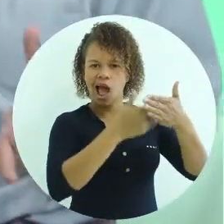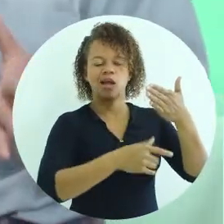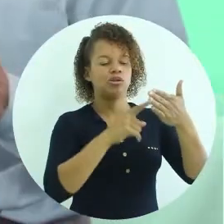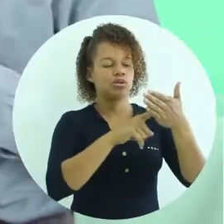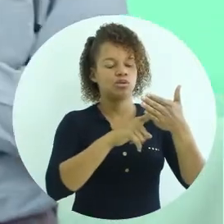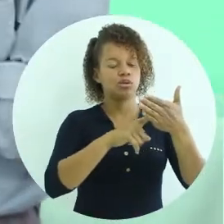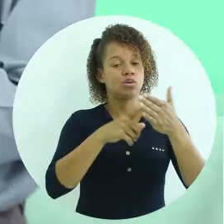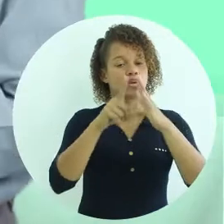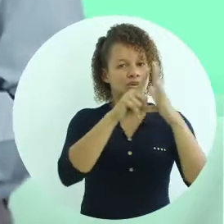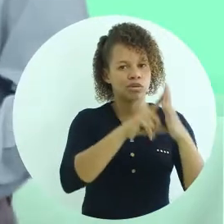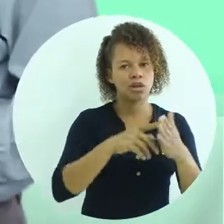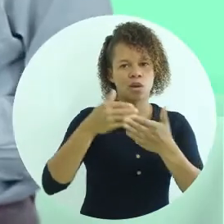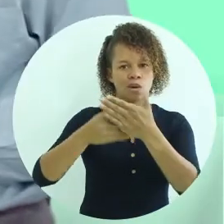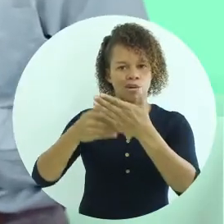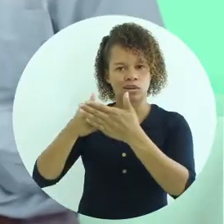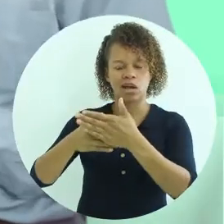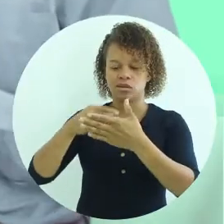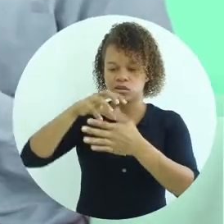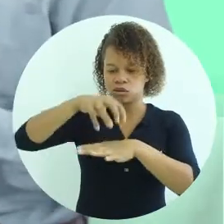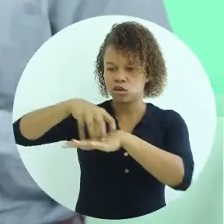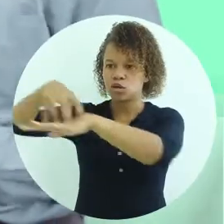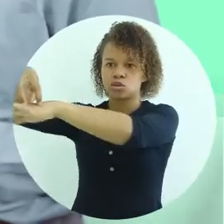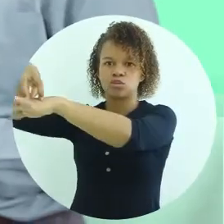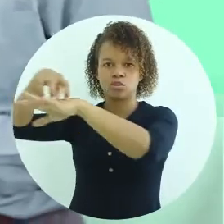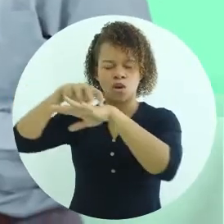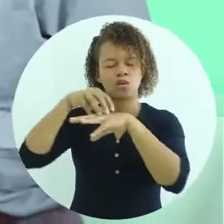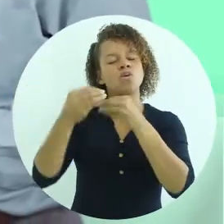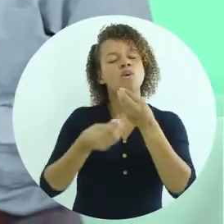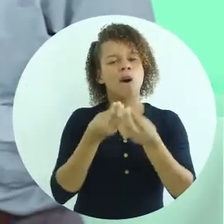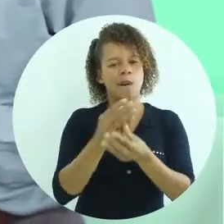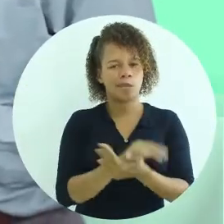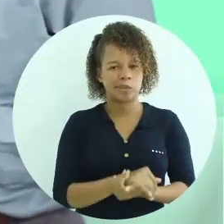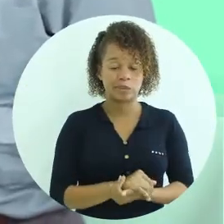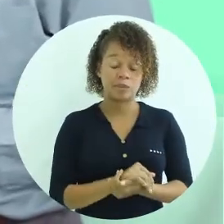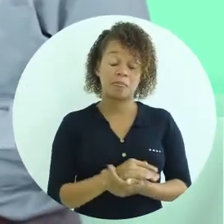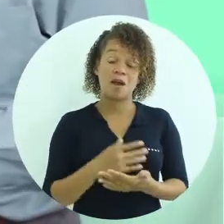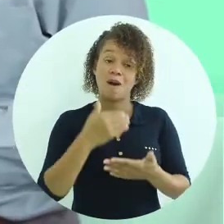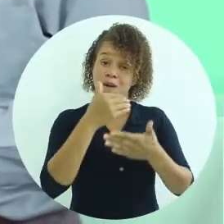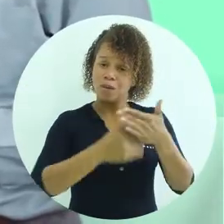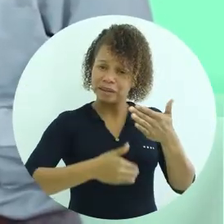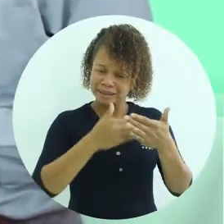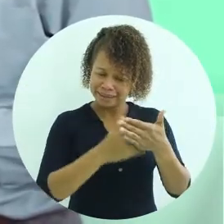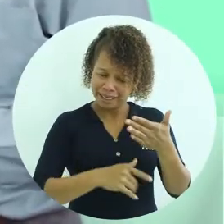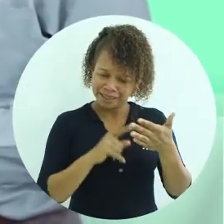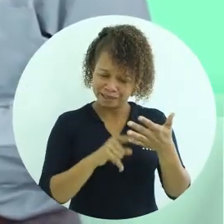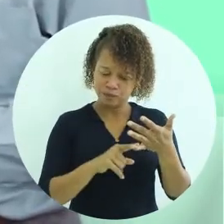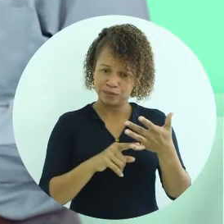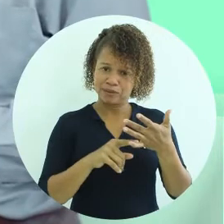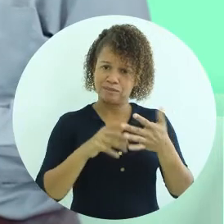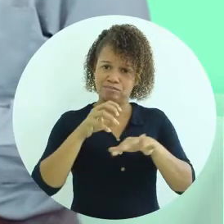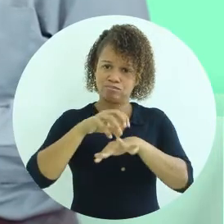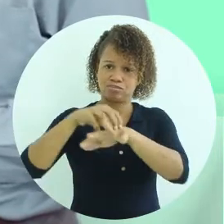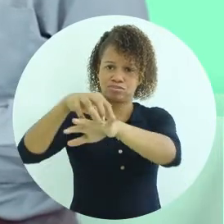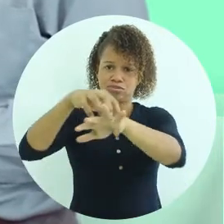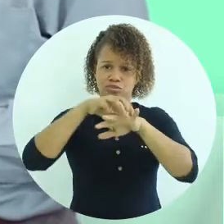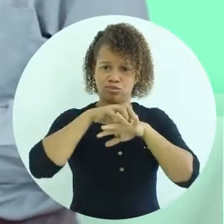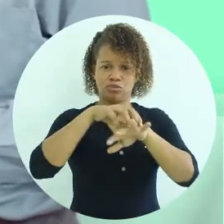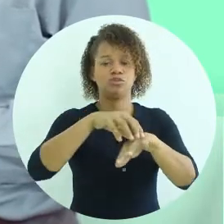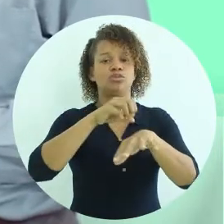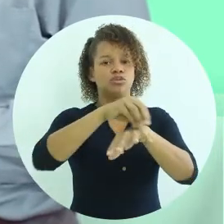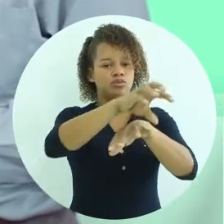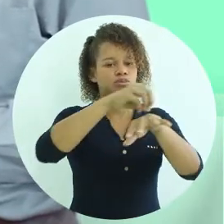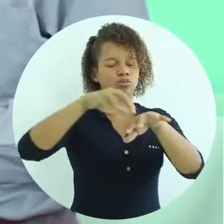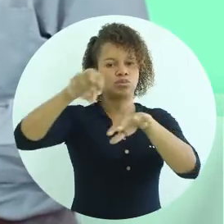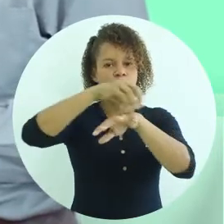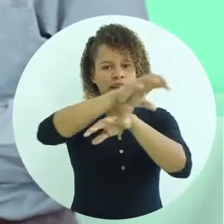contrato comercial como o contrato de transporte. Como é que você lida com isso? Parte de contrato. O contrato de distribuição com Adidas, na